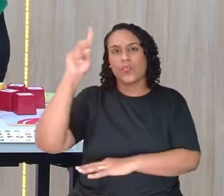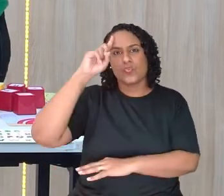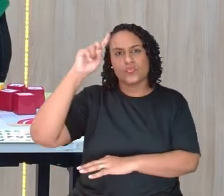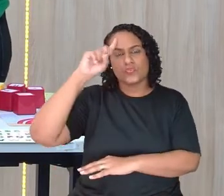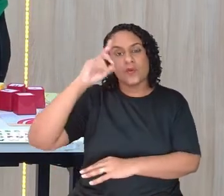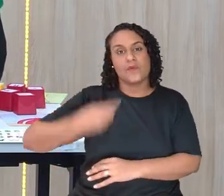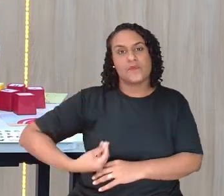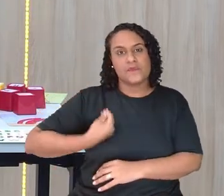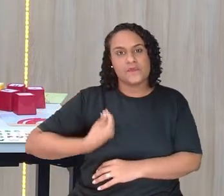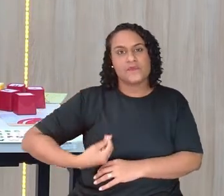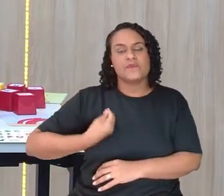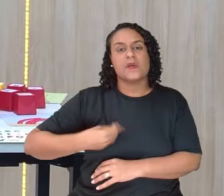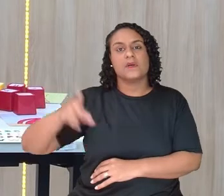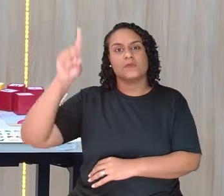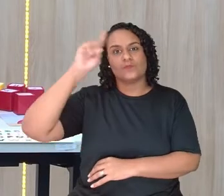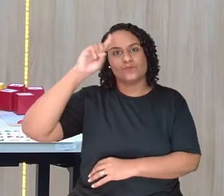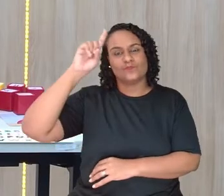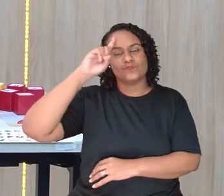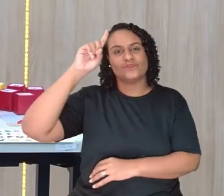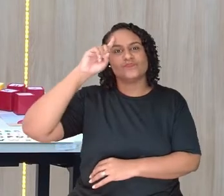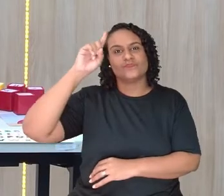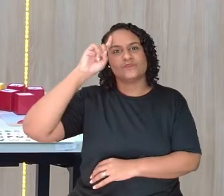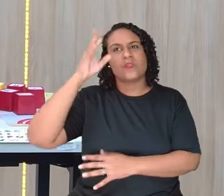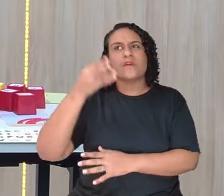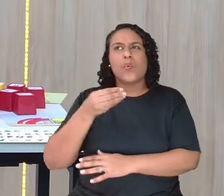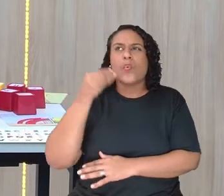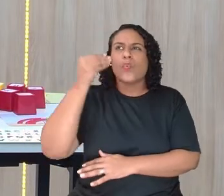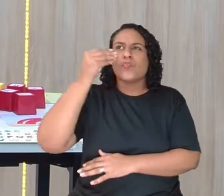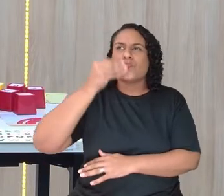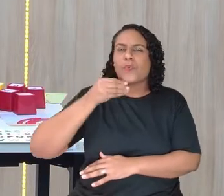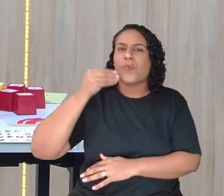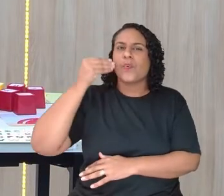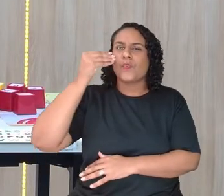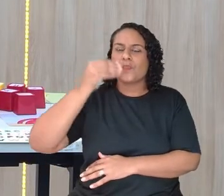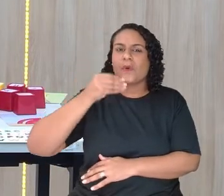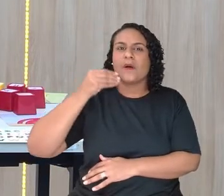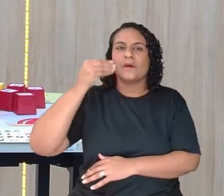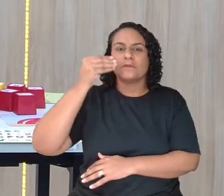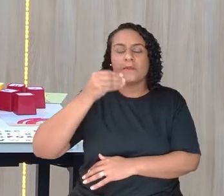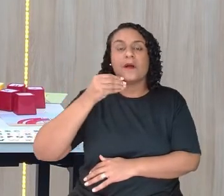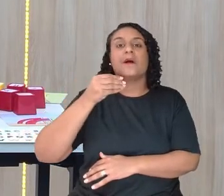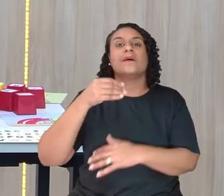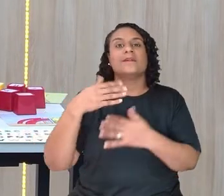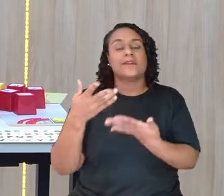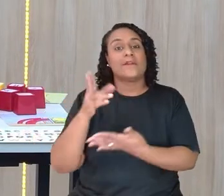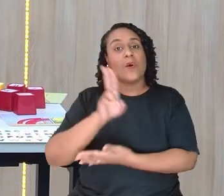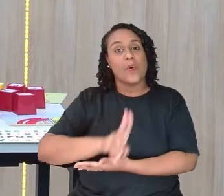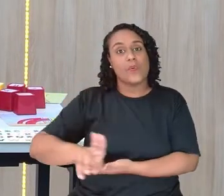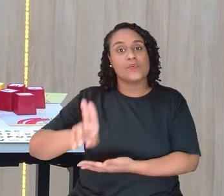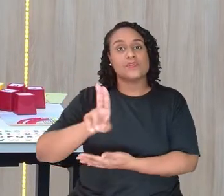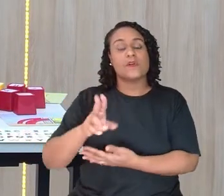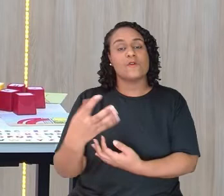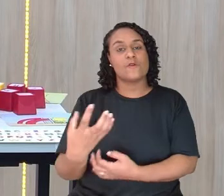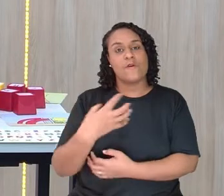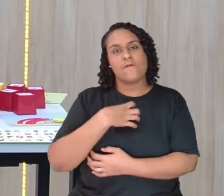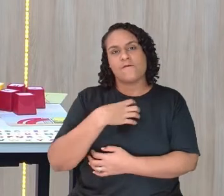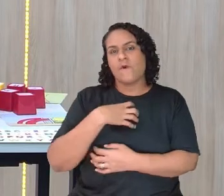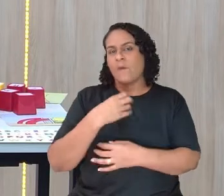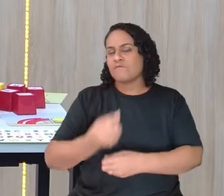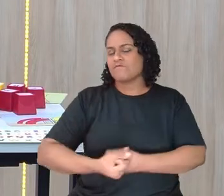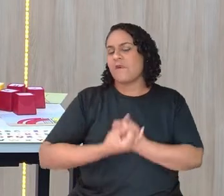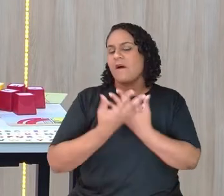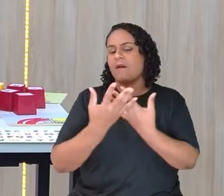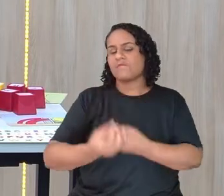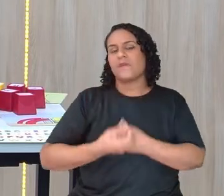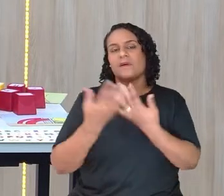sua vivência, ela já vai experimentando, ela já vai fazendo uso de uma maneira